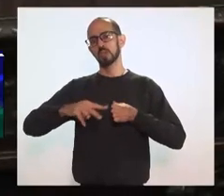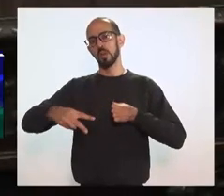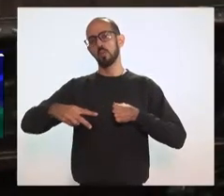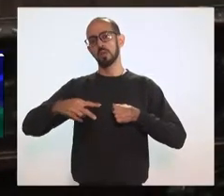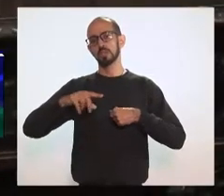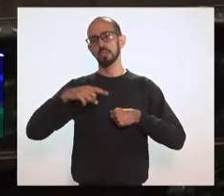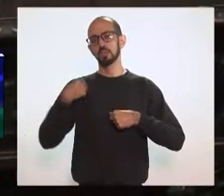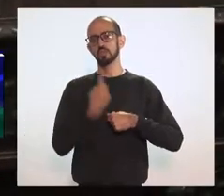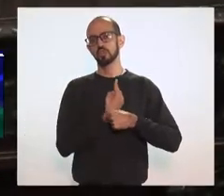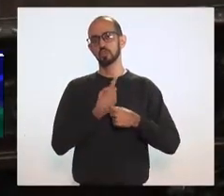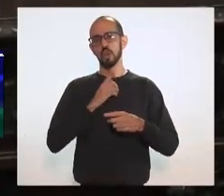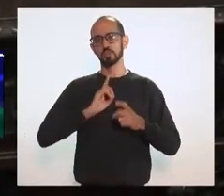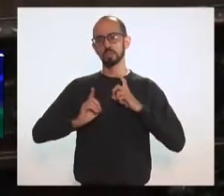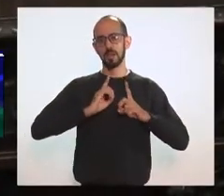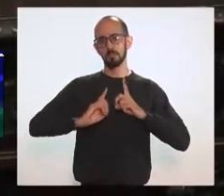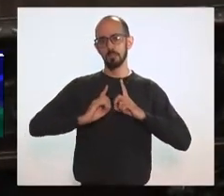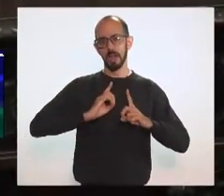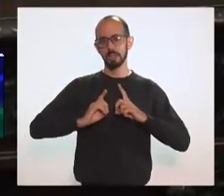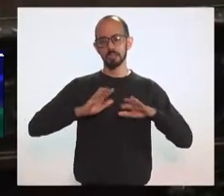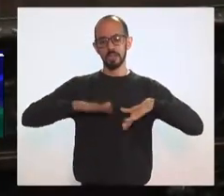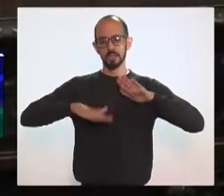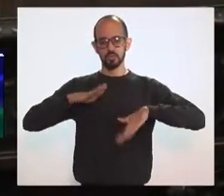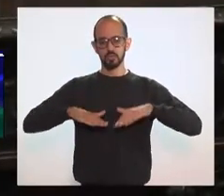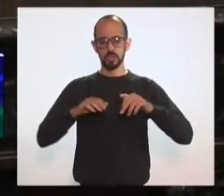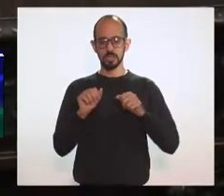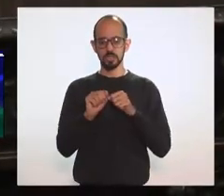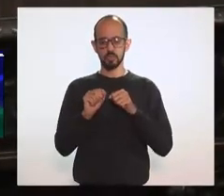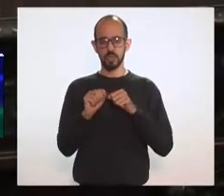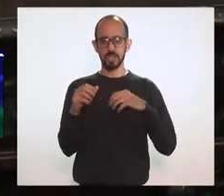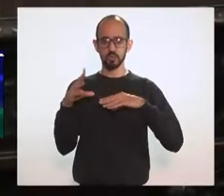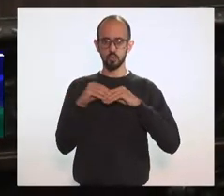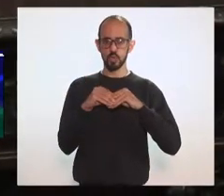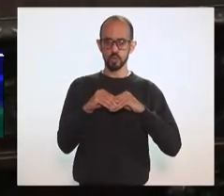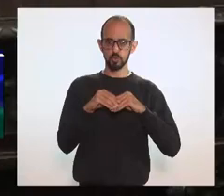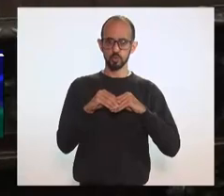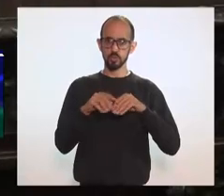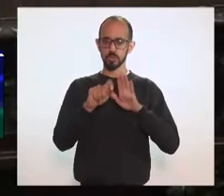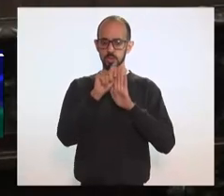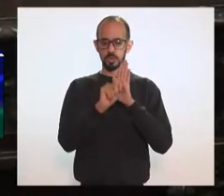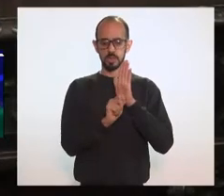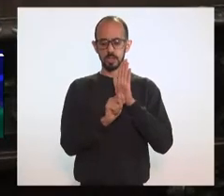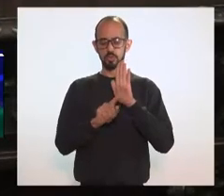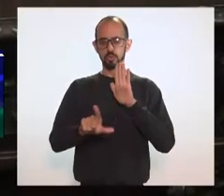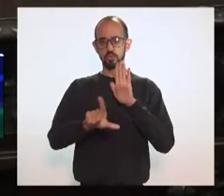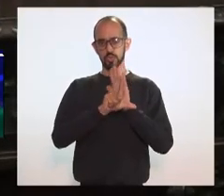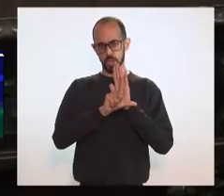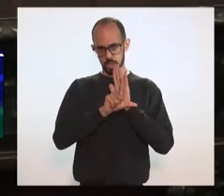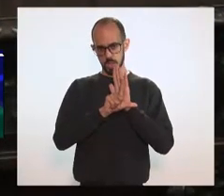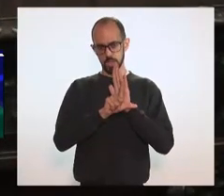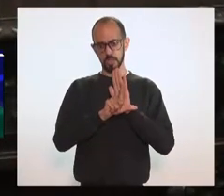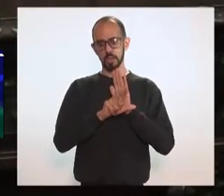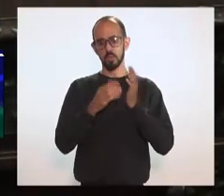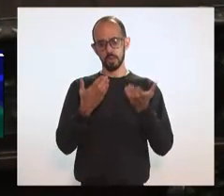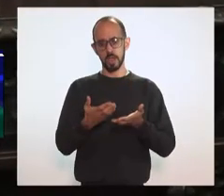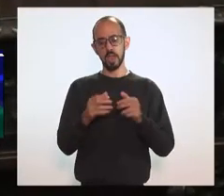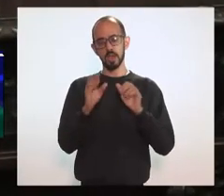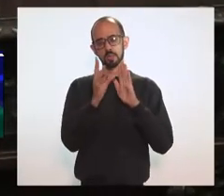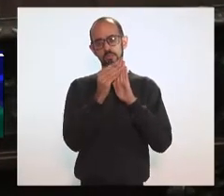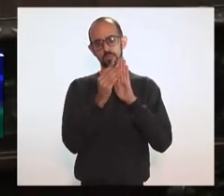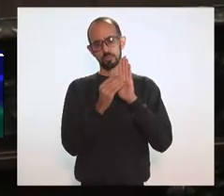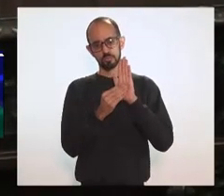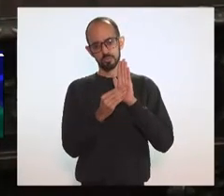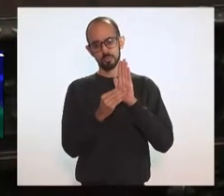nossas divergências, que produzem, muitas vezes, sínteses transformadas em textos legais. Então, queria fazer esse registro e seguir, e da